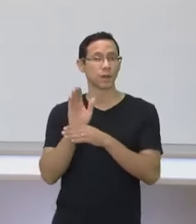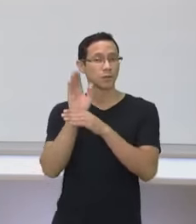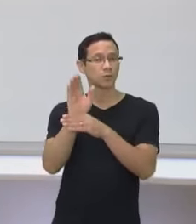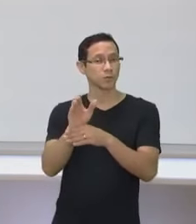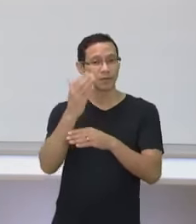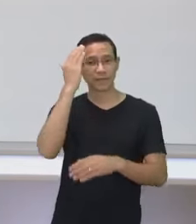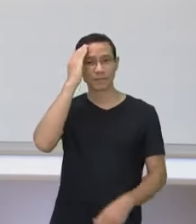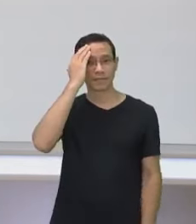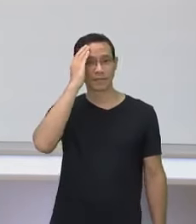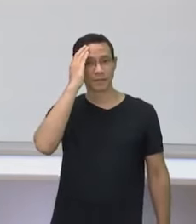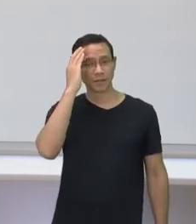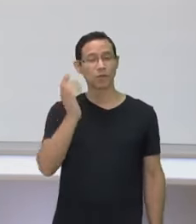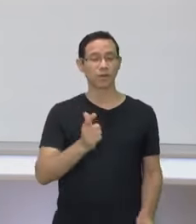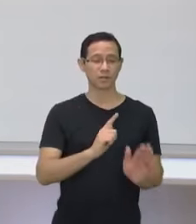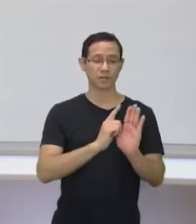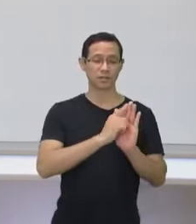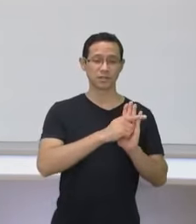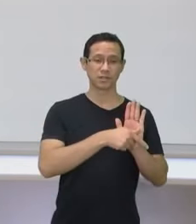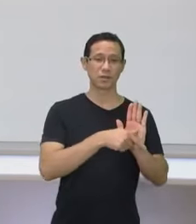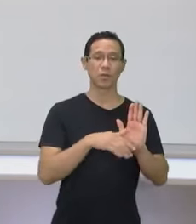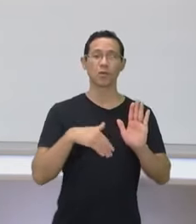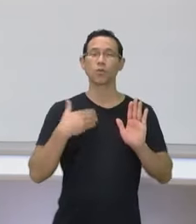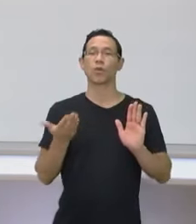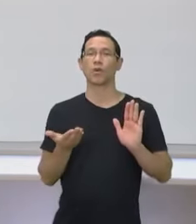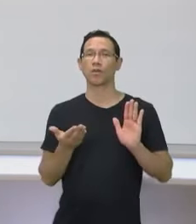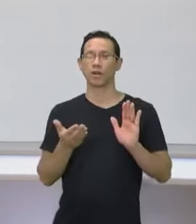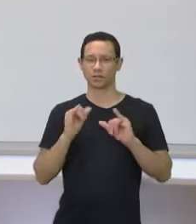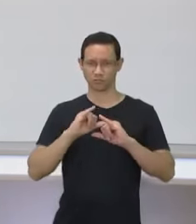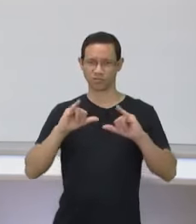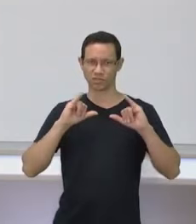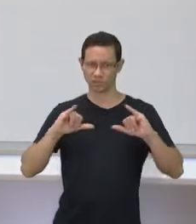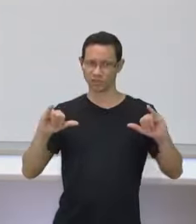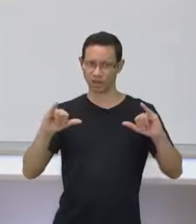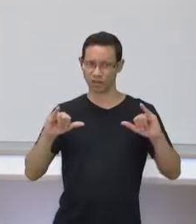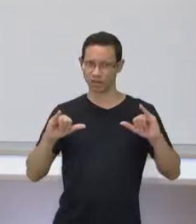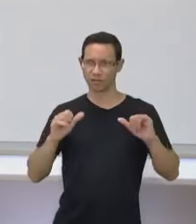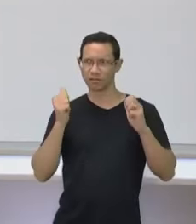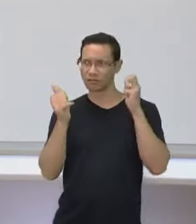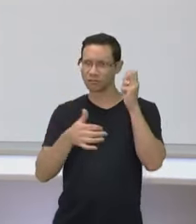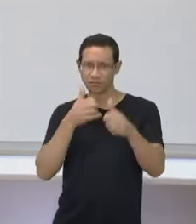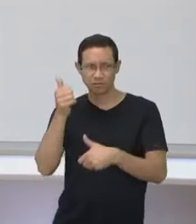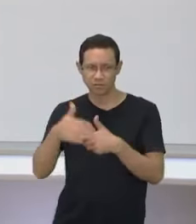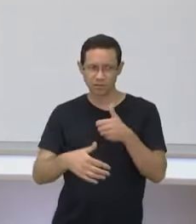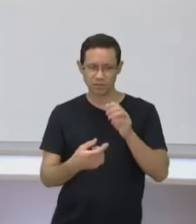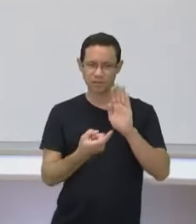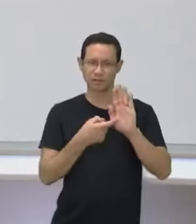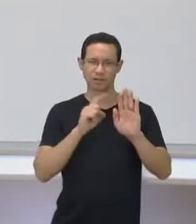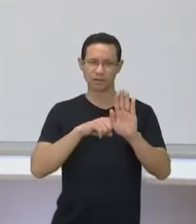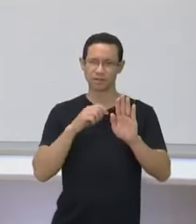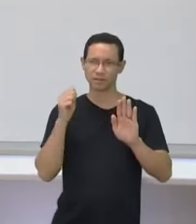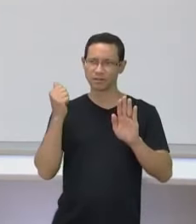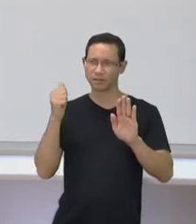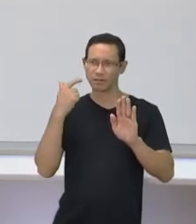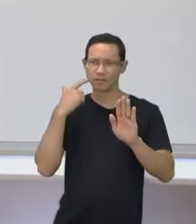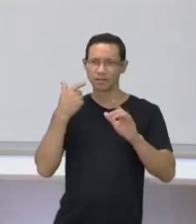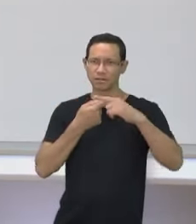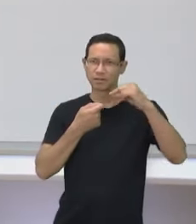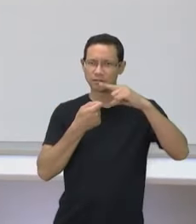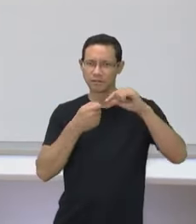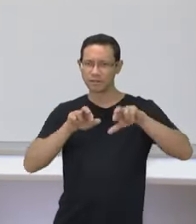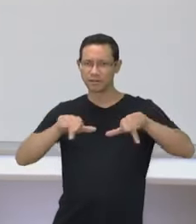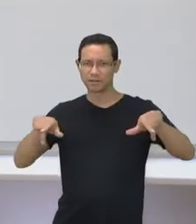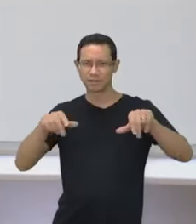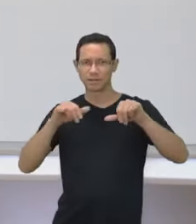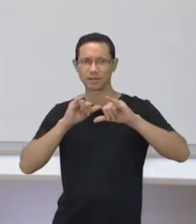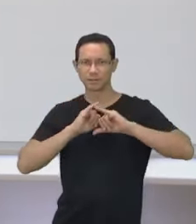a entender que tipo de gênero textual você está lendo. É uma notícia, é um relato, é um texto argumentativo, é uma publicidade. Dependendo das